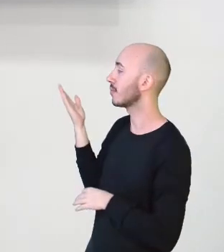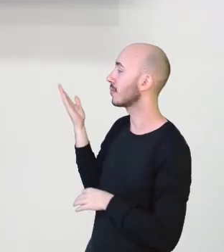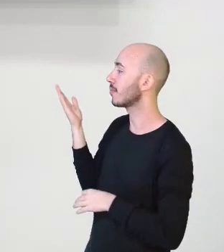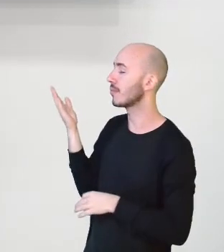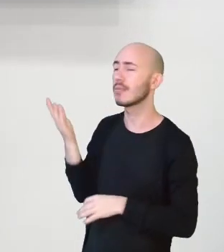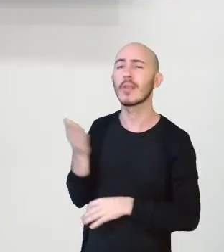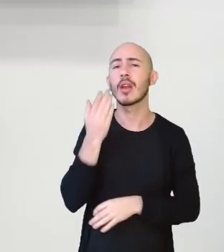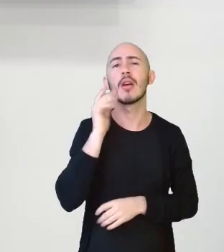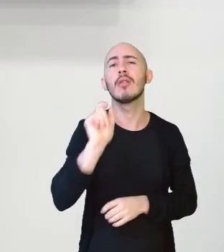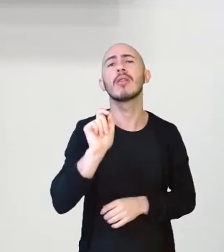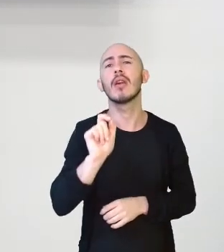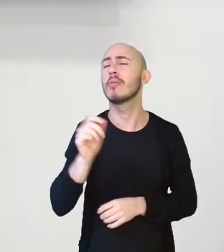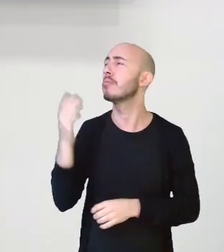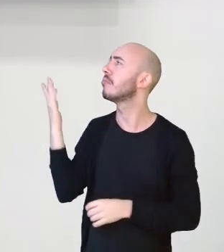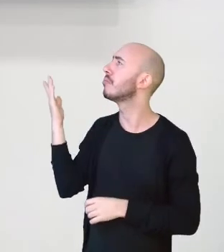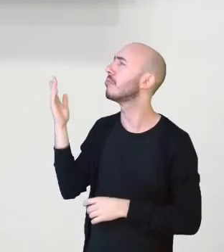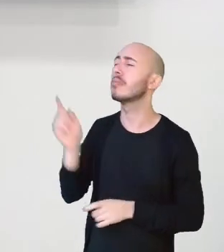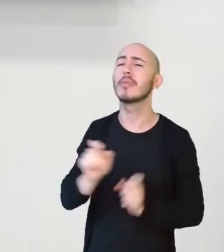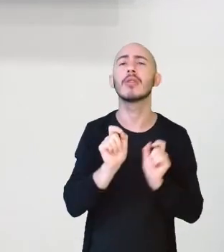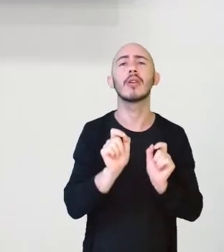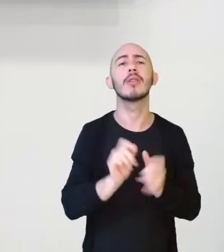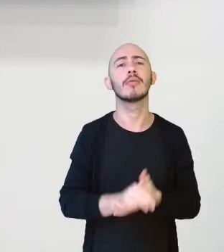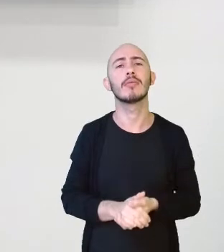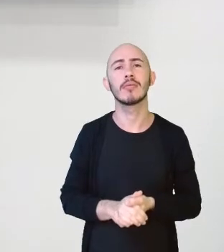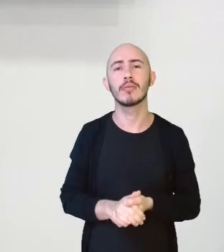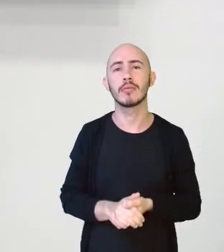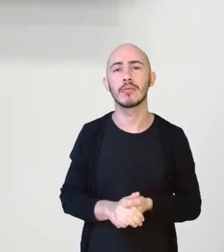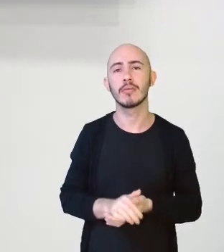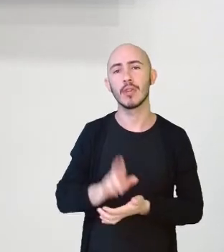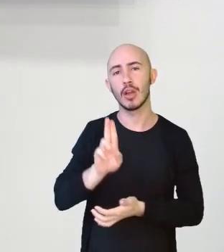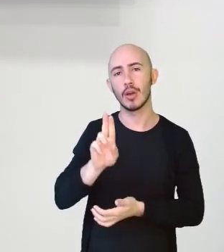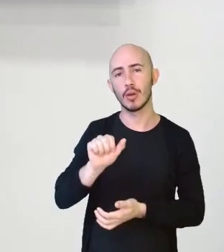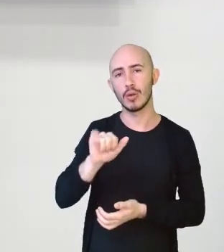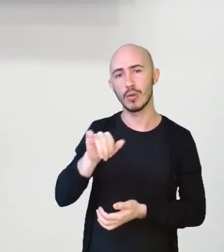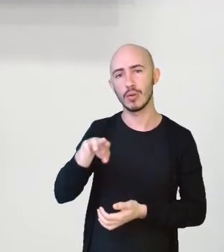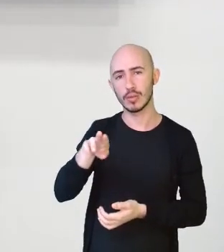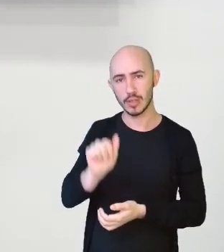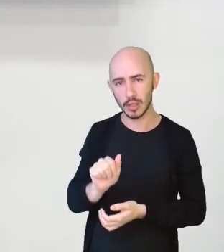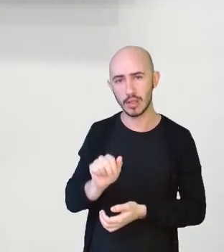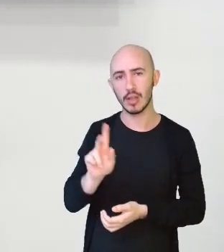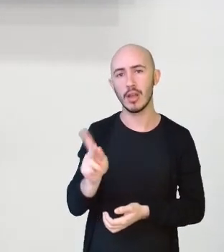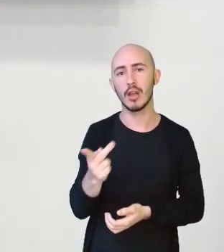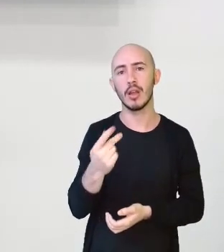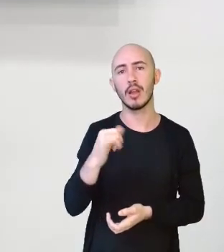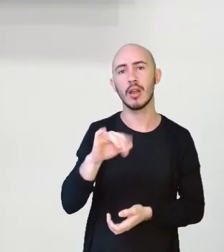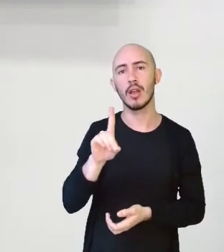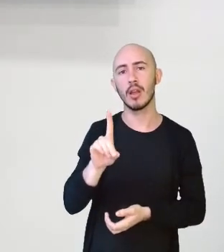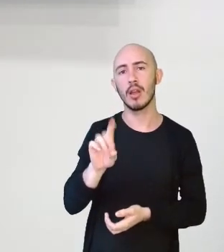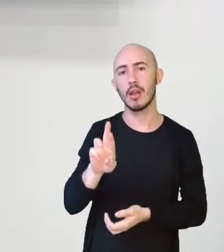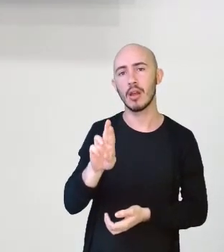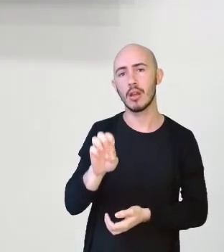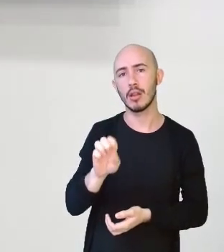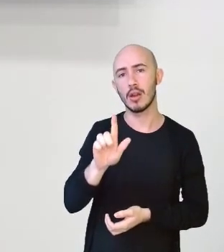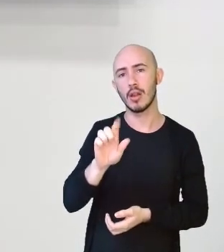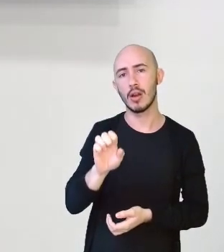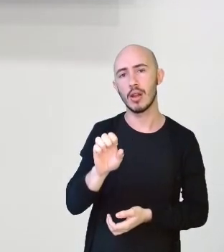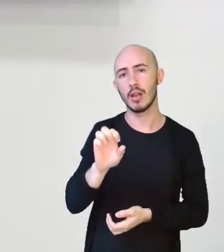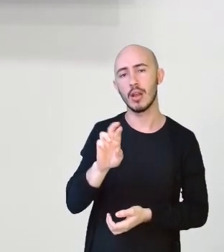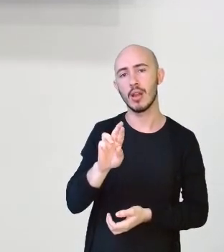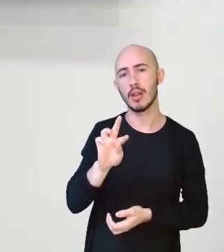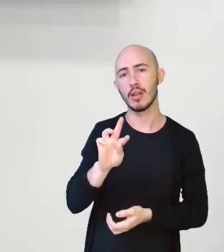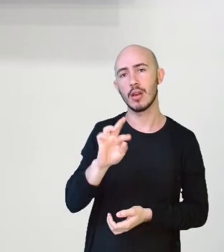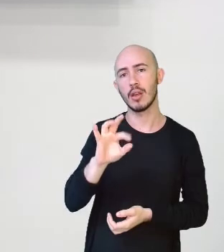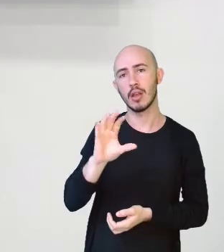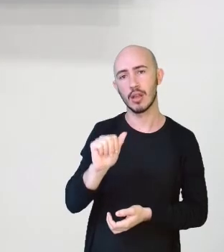isso? Isso é uma usina hidrelétrica. A água é represada e a força dessa água,